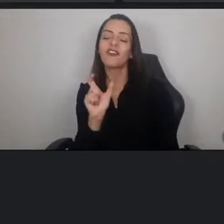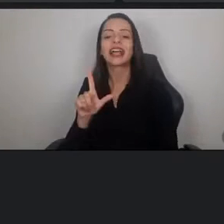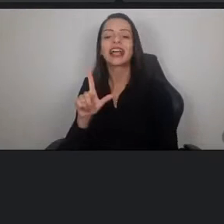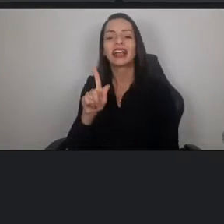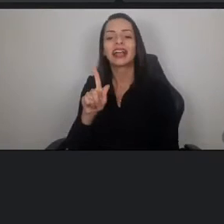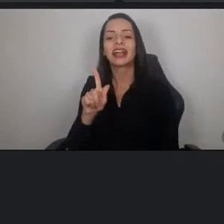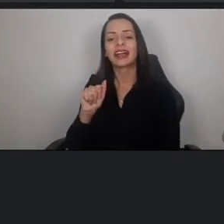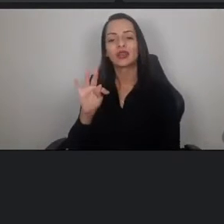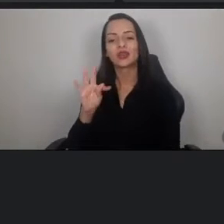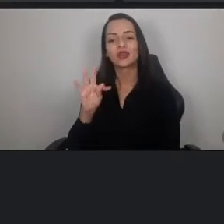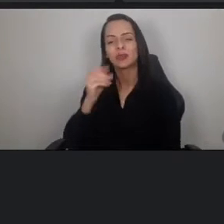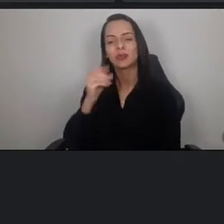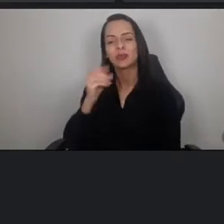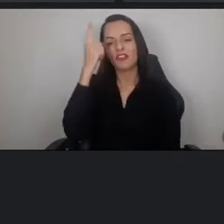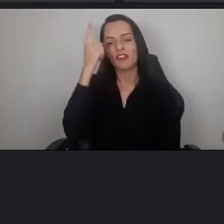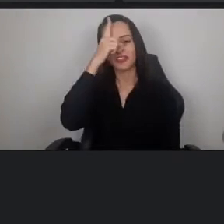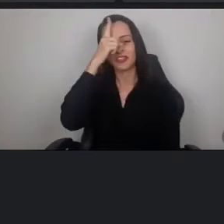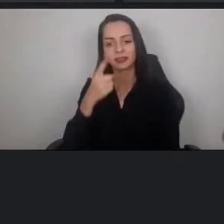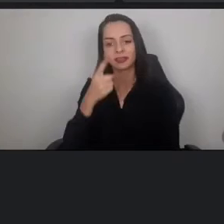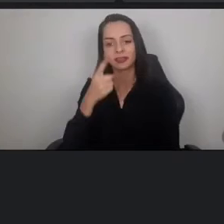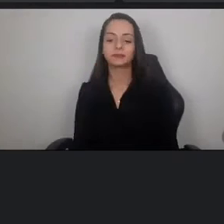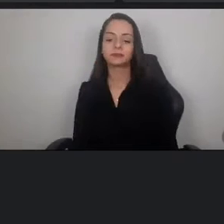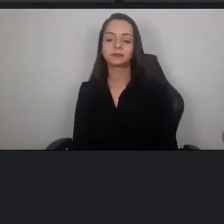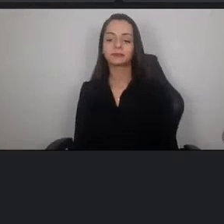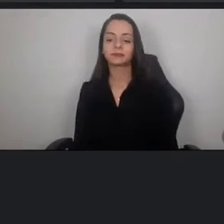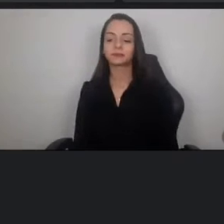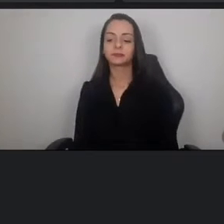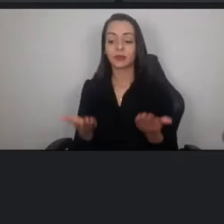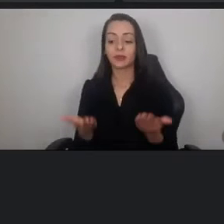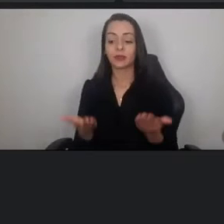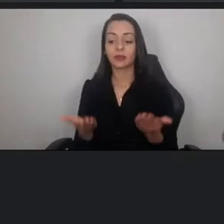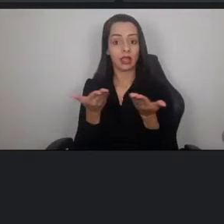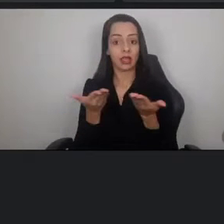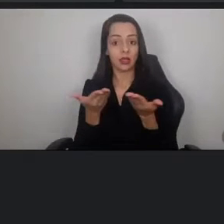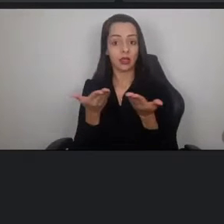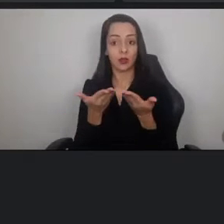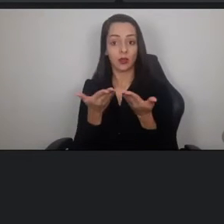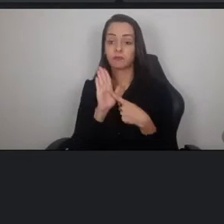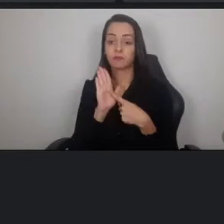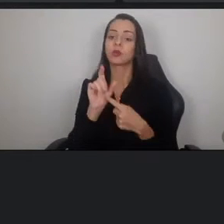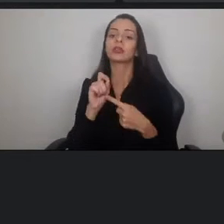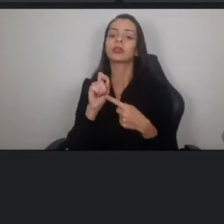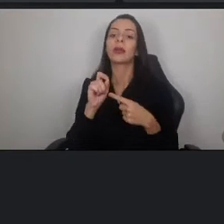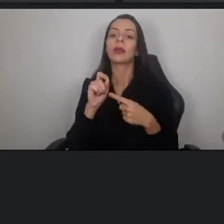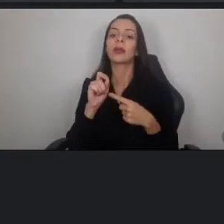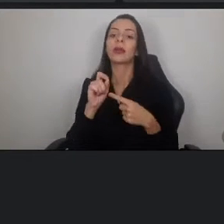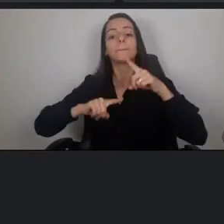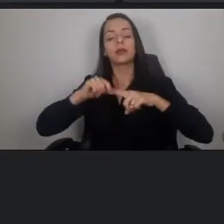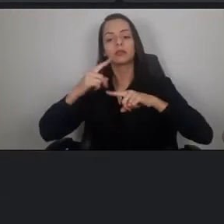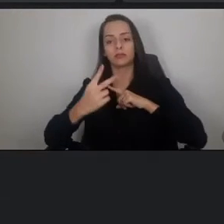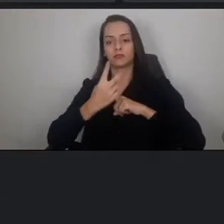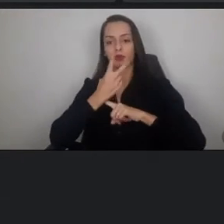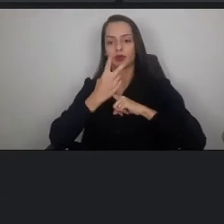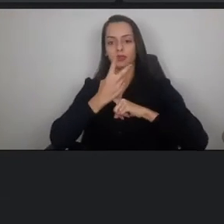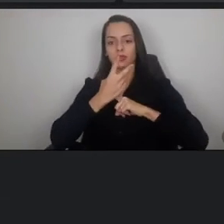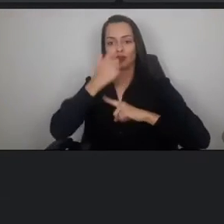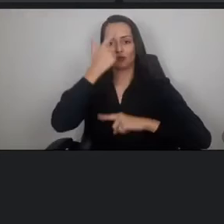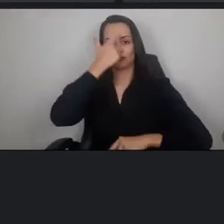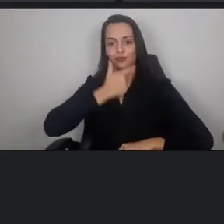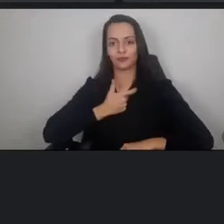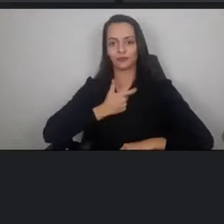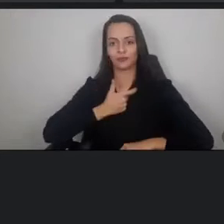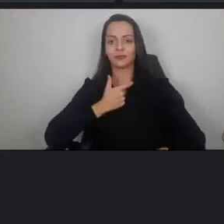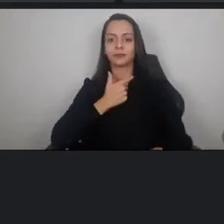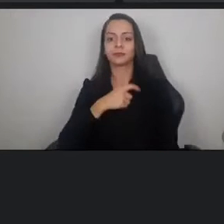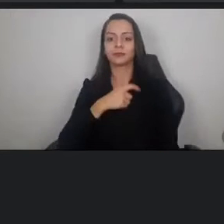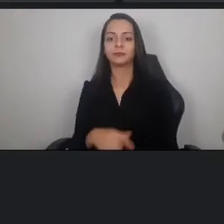Agora eu vou pincelar aqui, senhores, a questão dos equipamentos de proteção individual. É de suma importância. Não devemos o